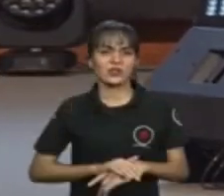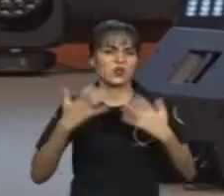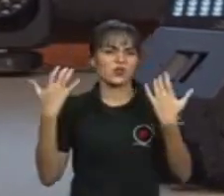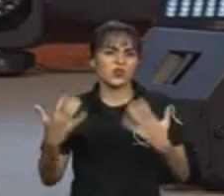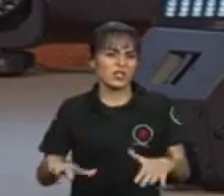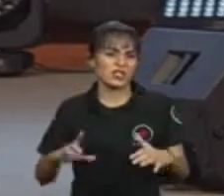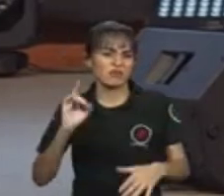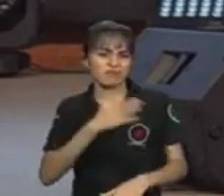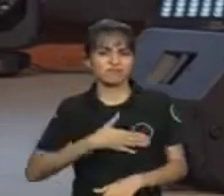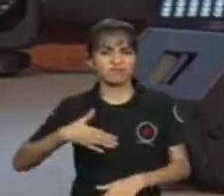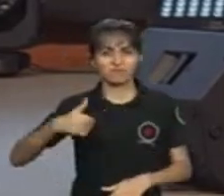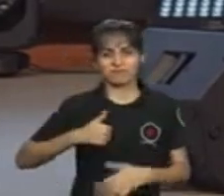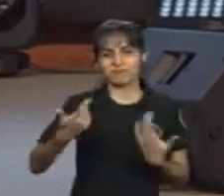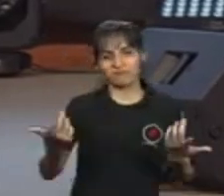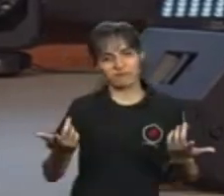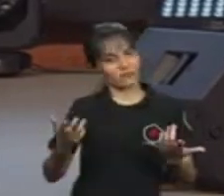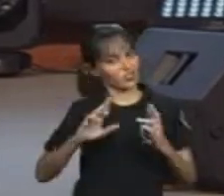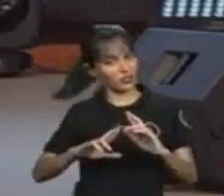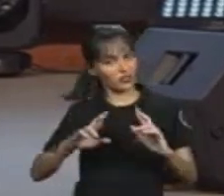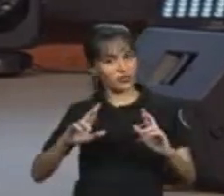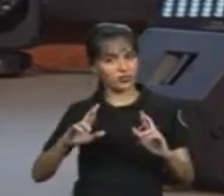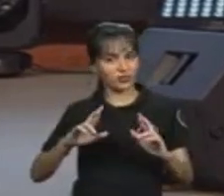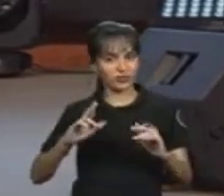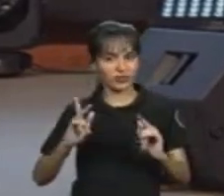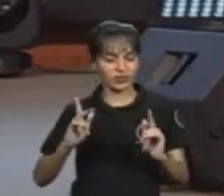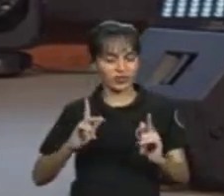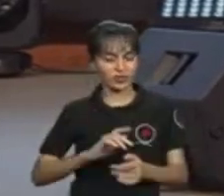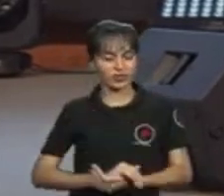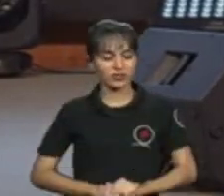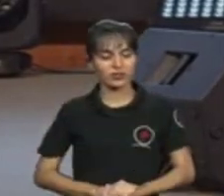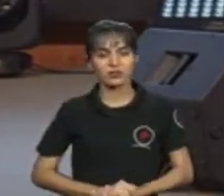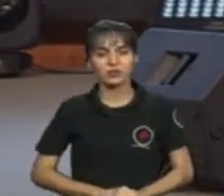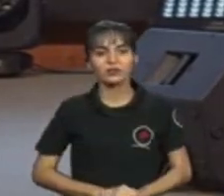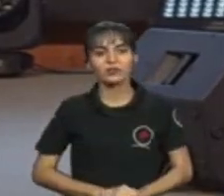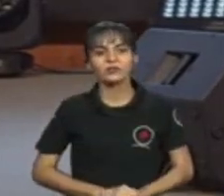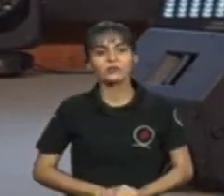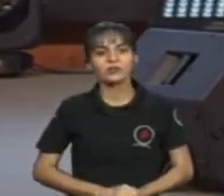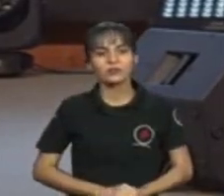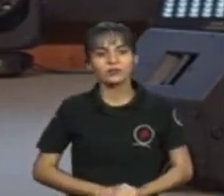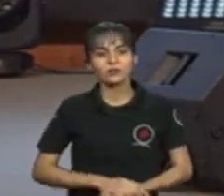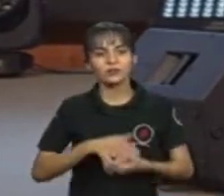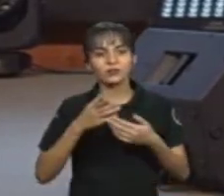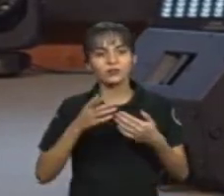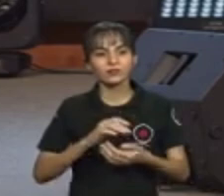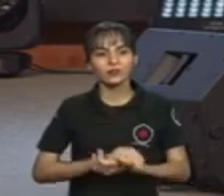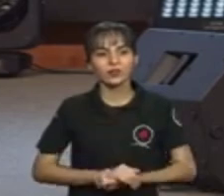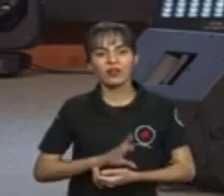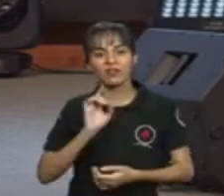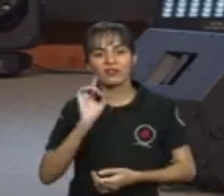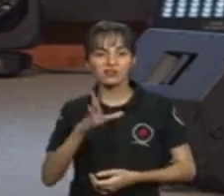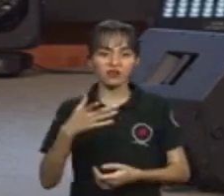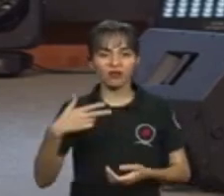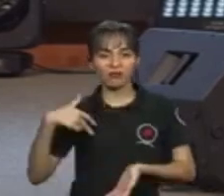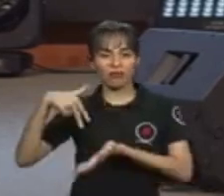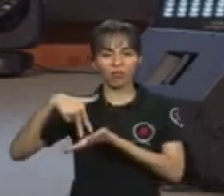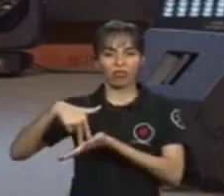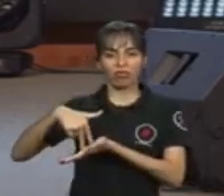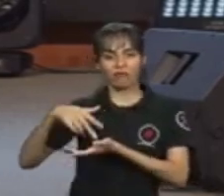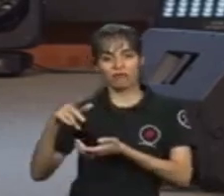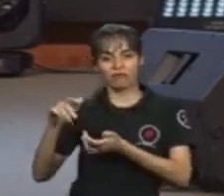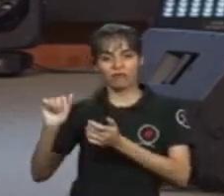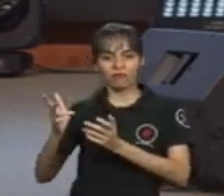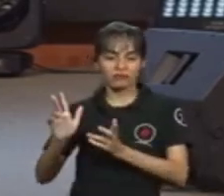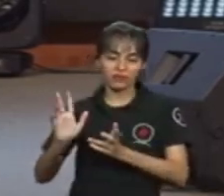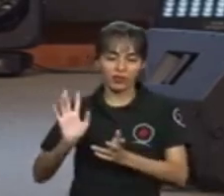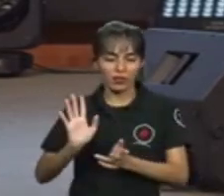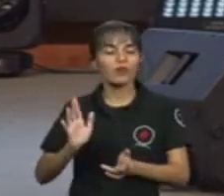uma primeira dama de enfeite. E quando eu cheguei, eu vi que a gente não tinha nenhuma estrutura para poder trabalhar, até